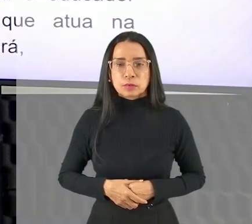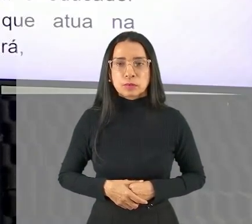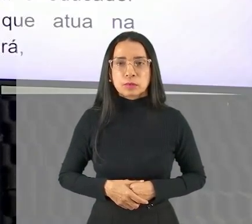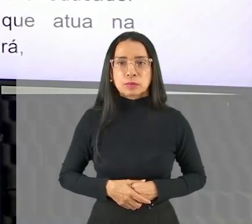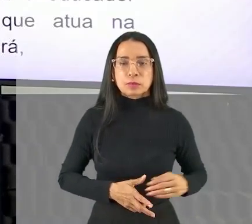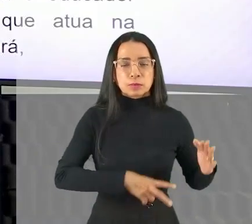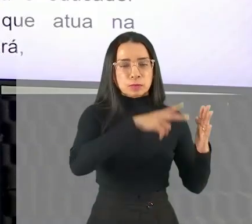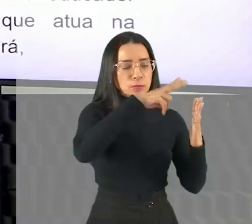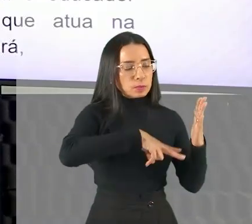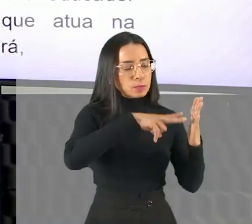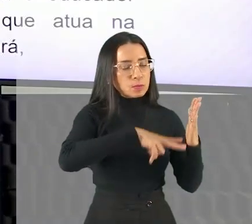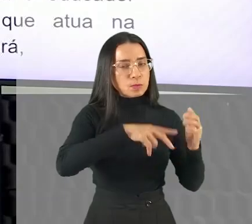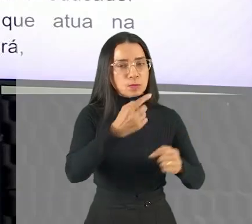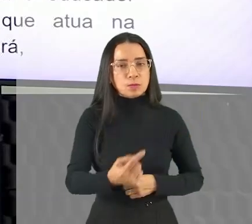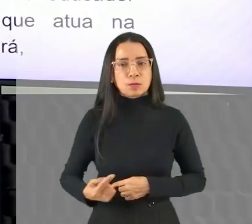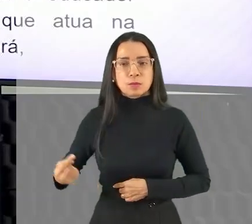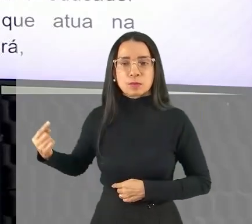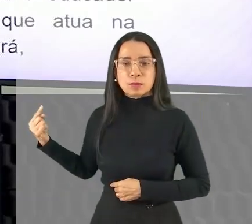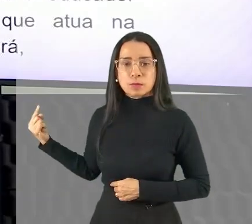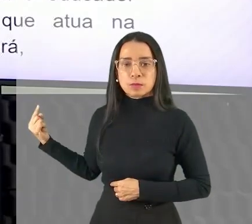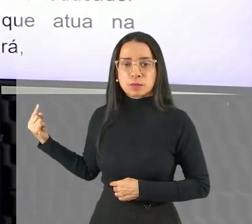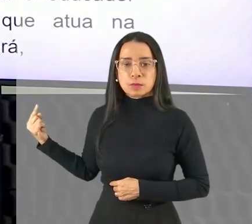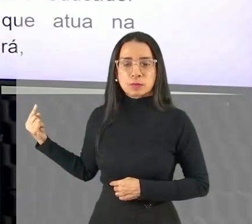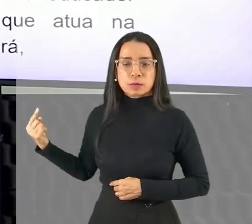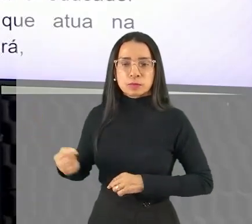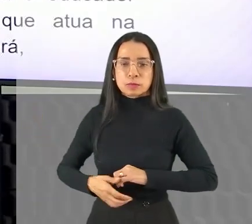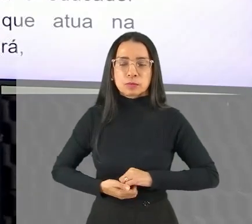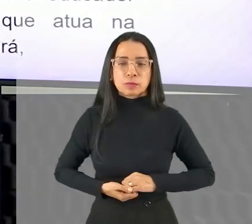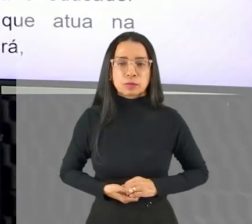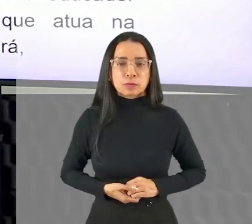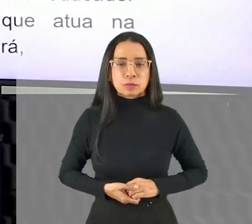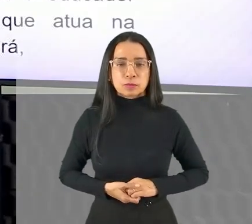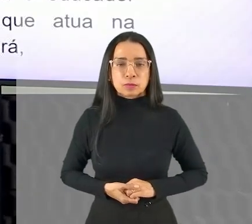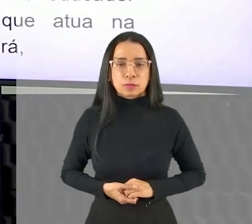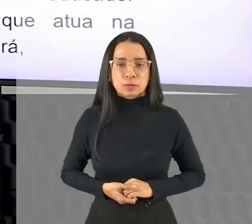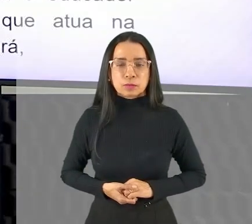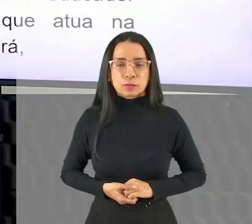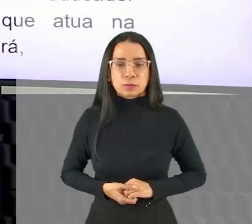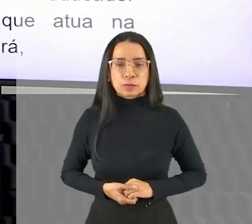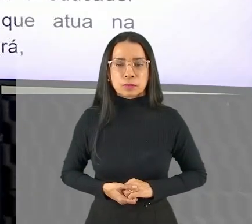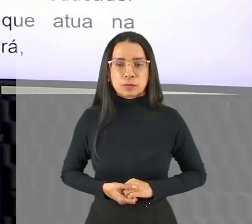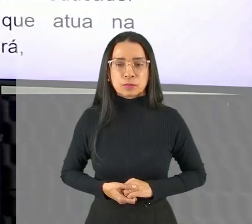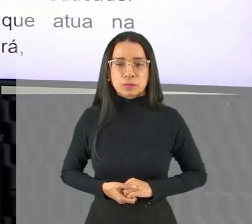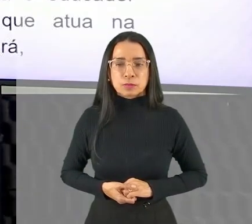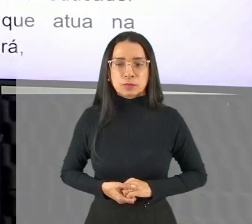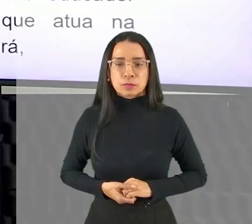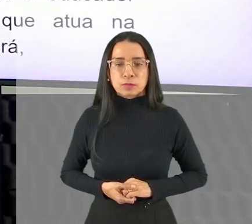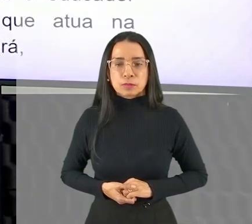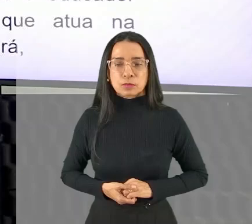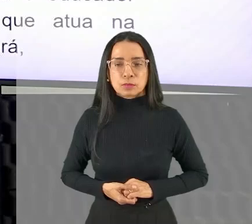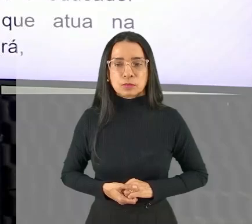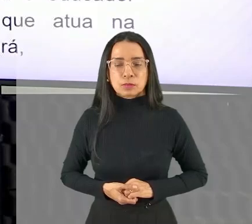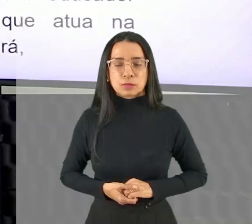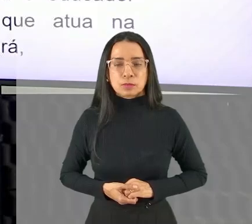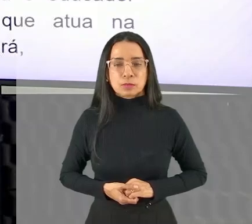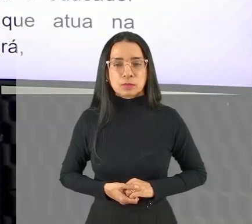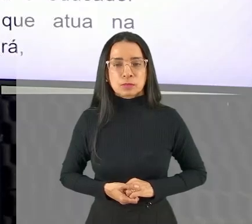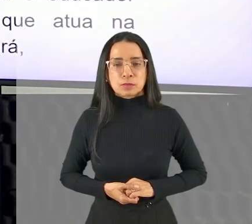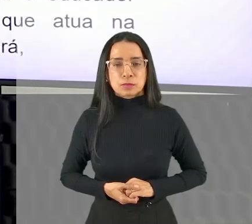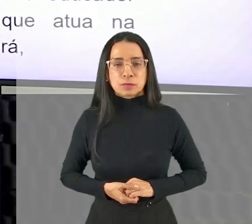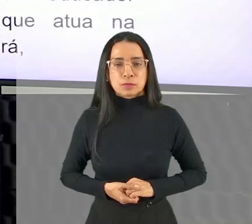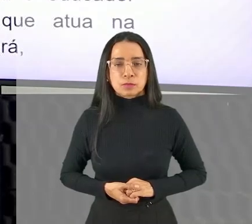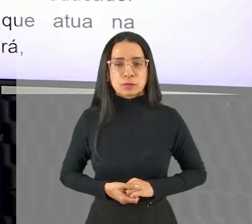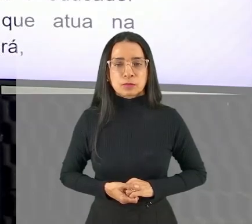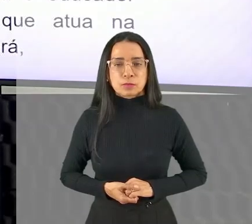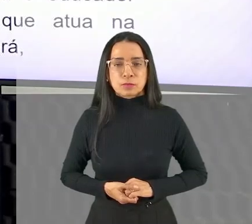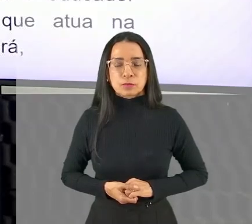para alguns, sua morte é justificada. Devia estar fazendo coisa errada, se não era bandido. Um dia